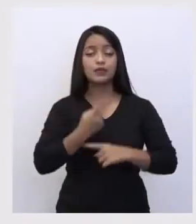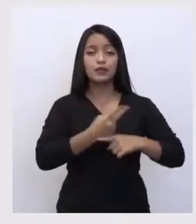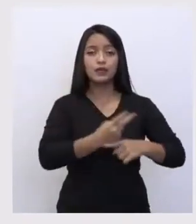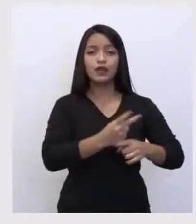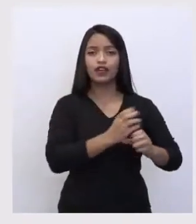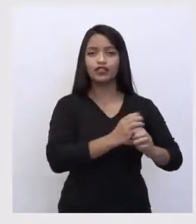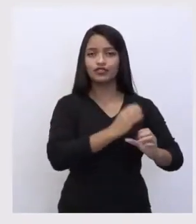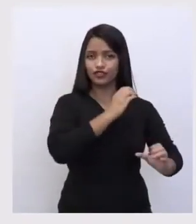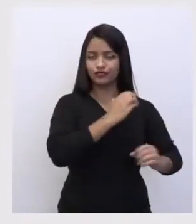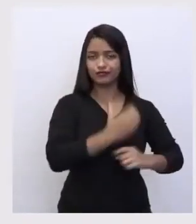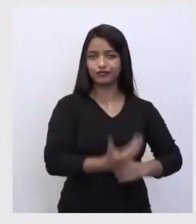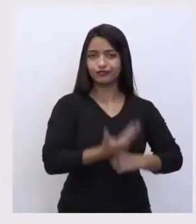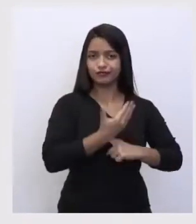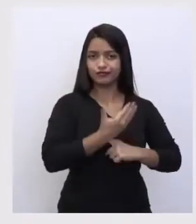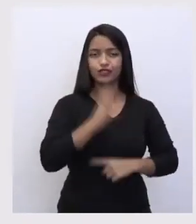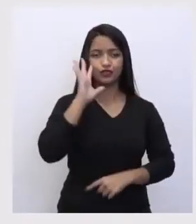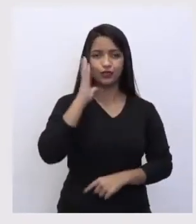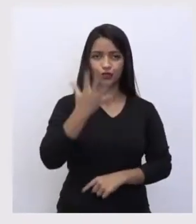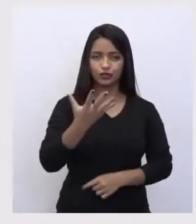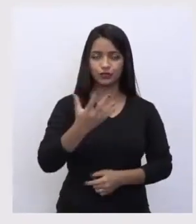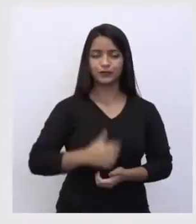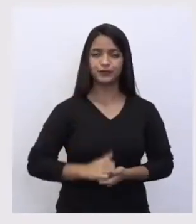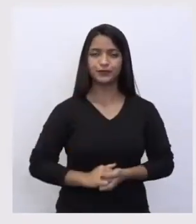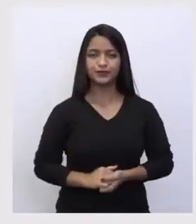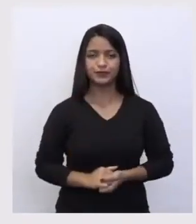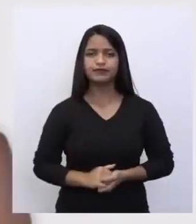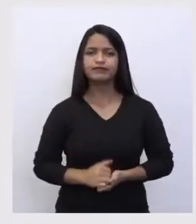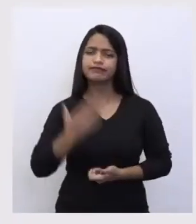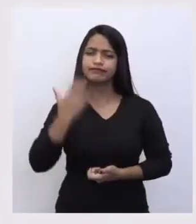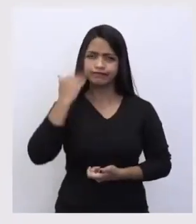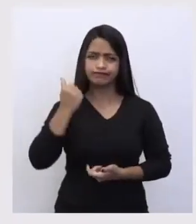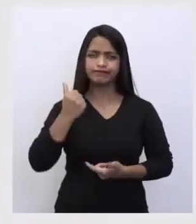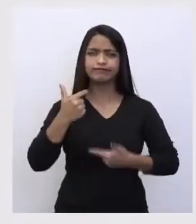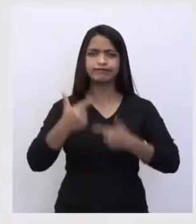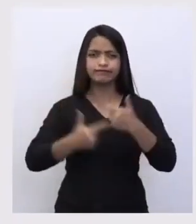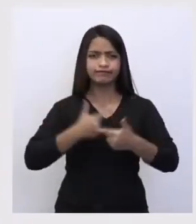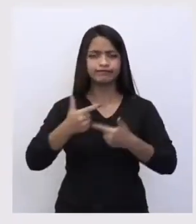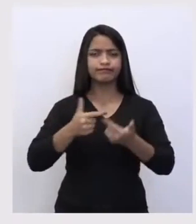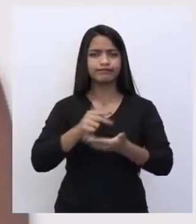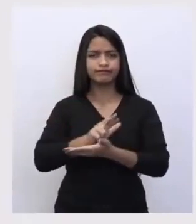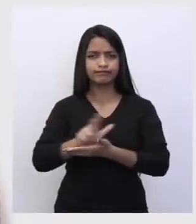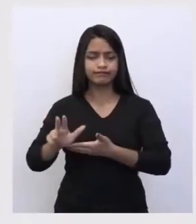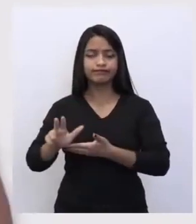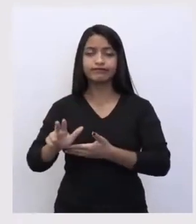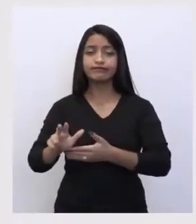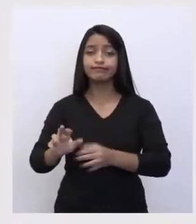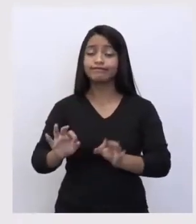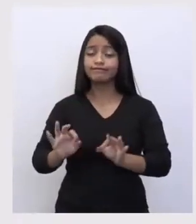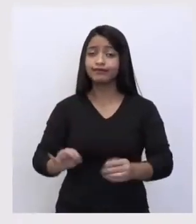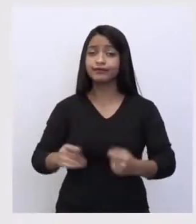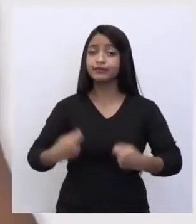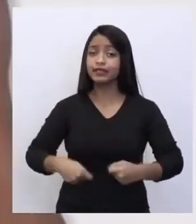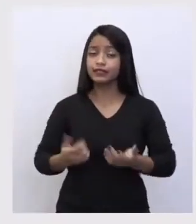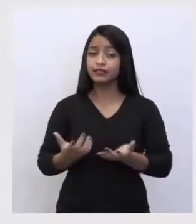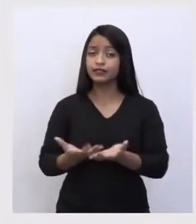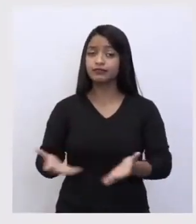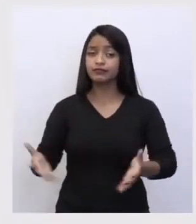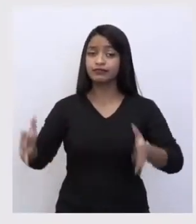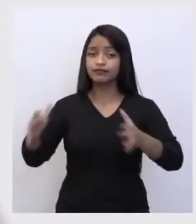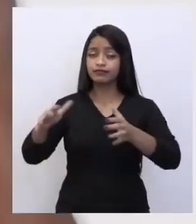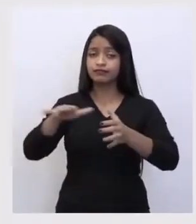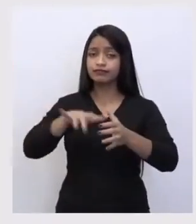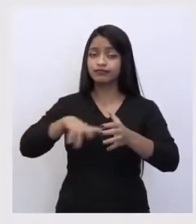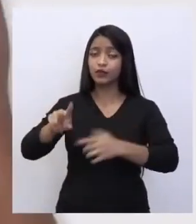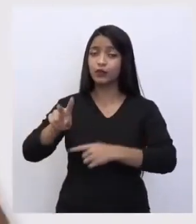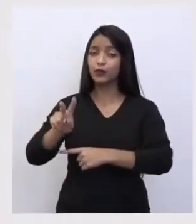engenharia. É claro que esse fluxo de serviços depende de ecossistemas bem conservados, o que pede uma